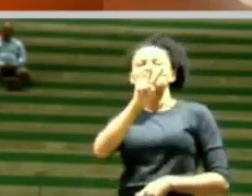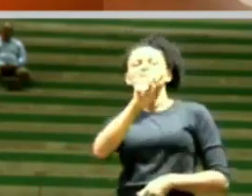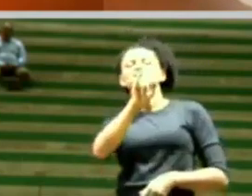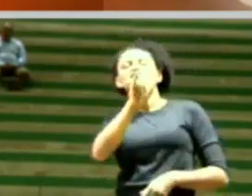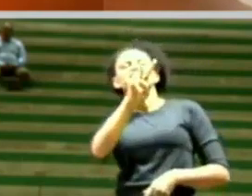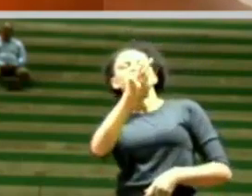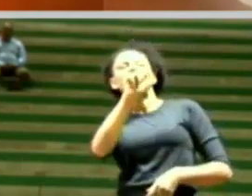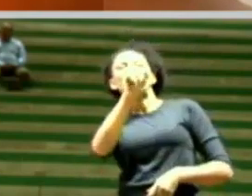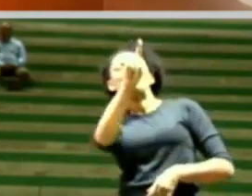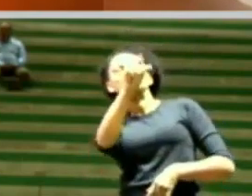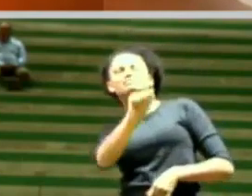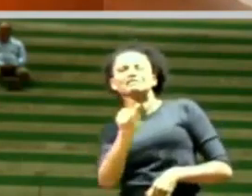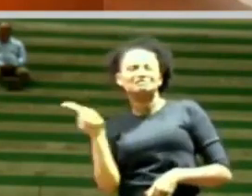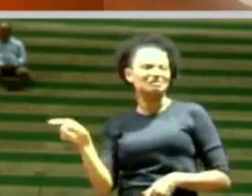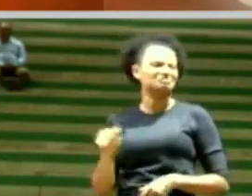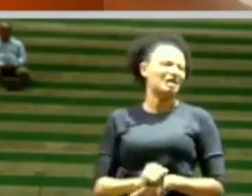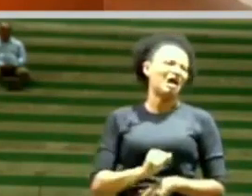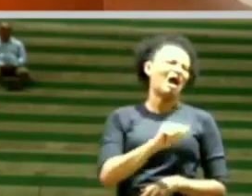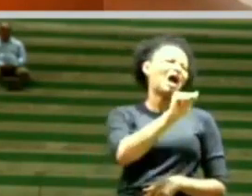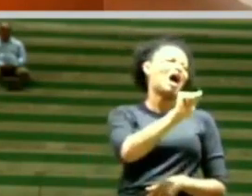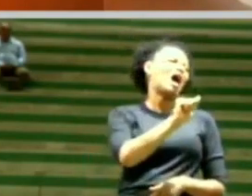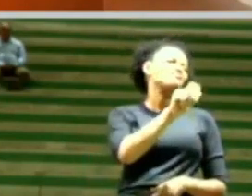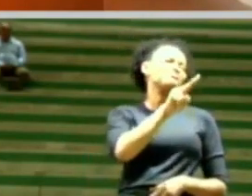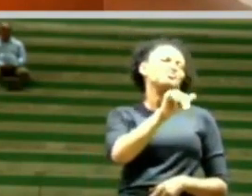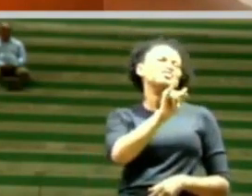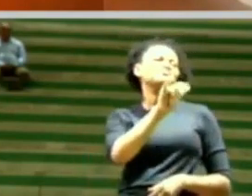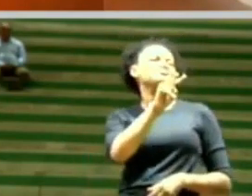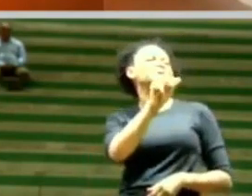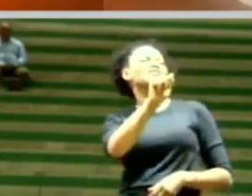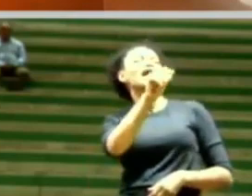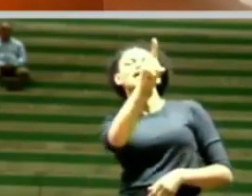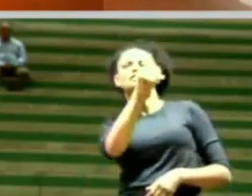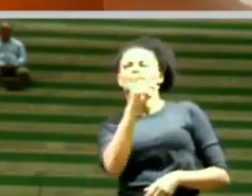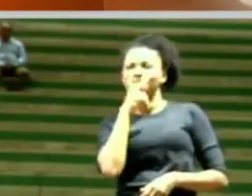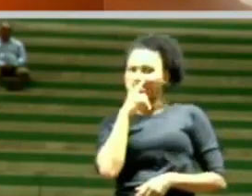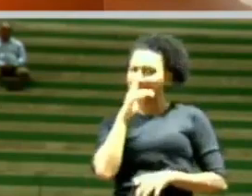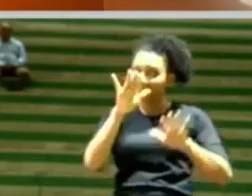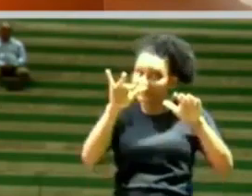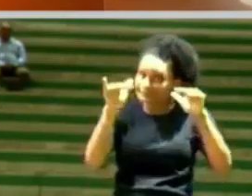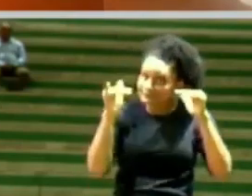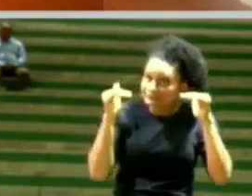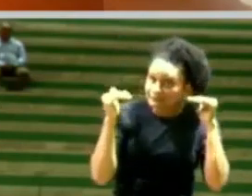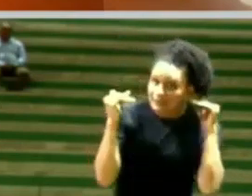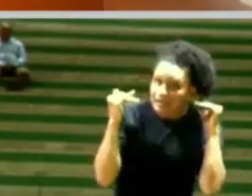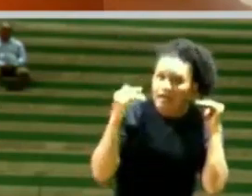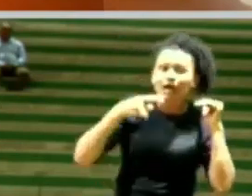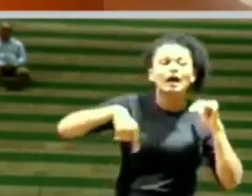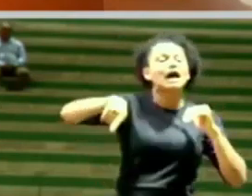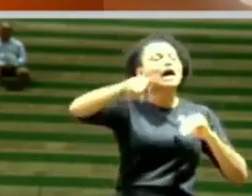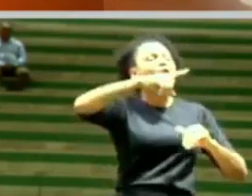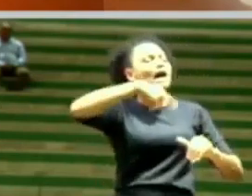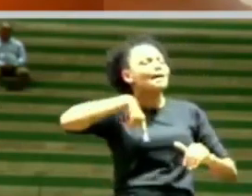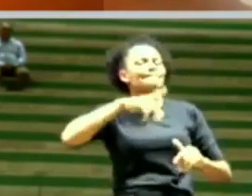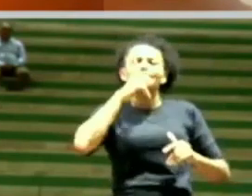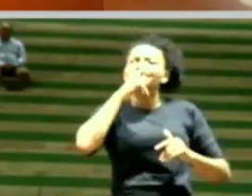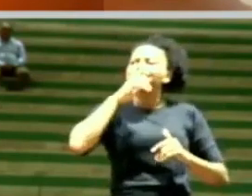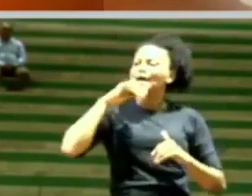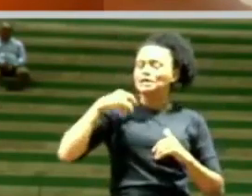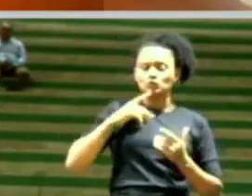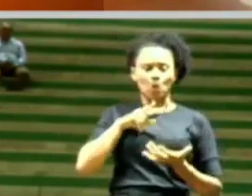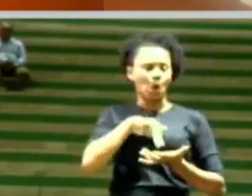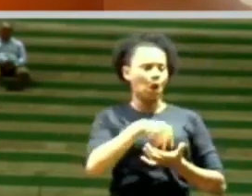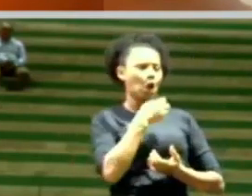aquele cantor? Não, aquele cantor ali não é muito avivado, não. Como se, preste atenção, como se